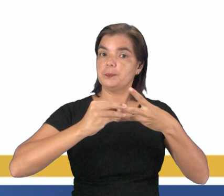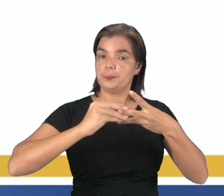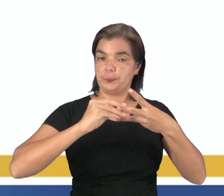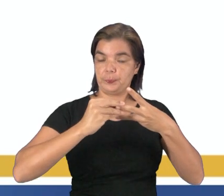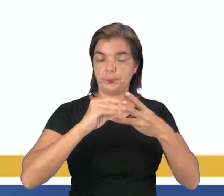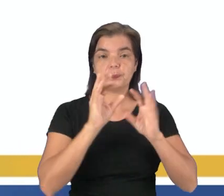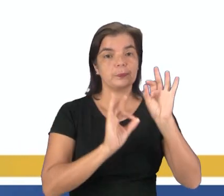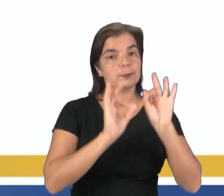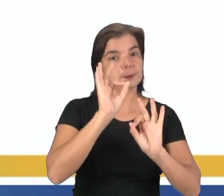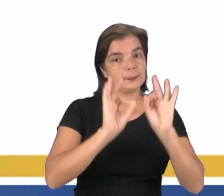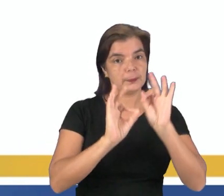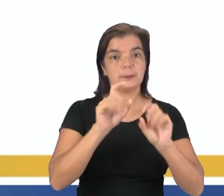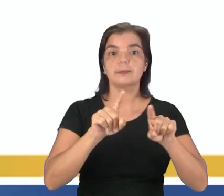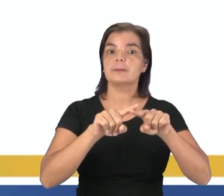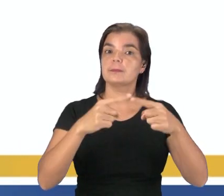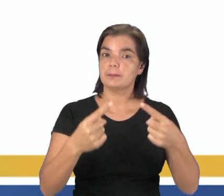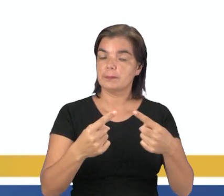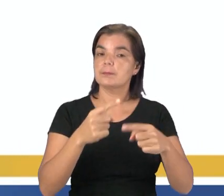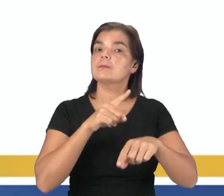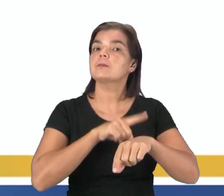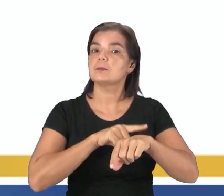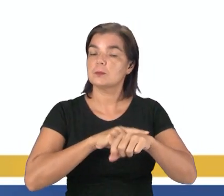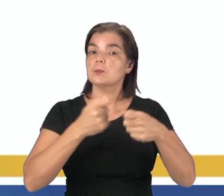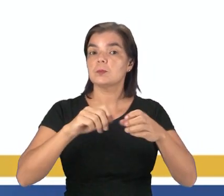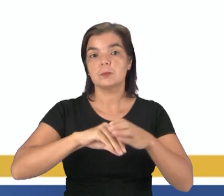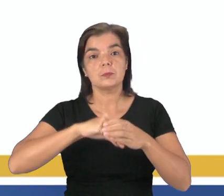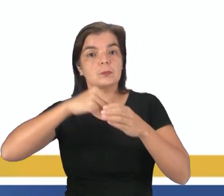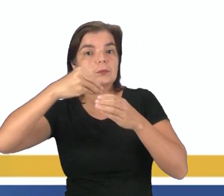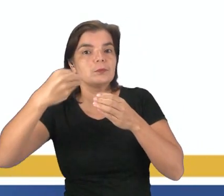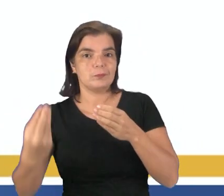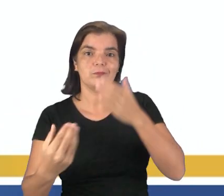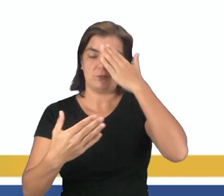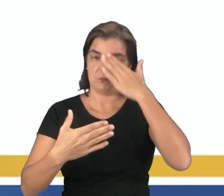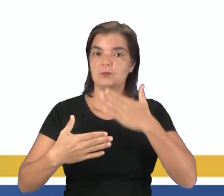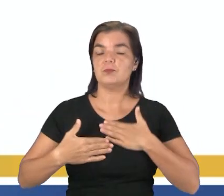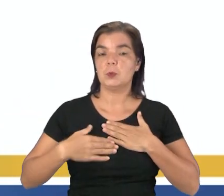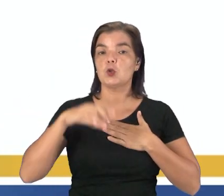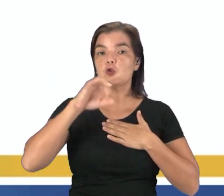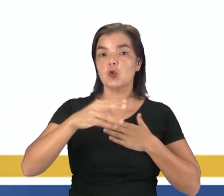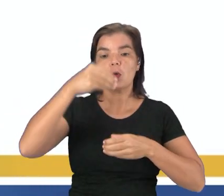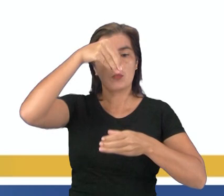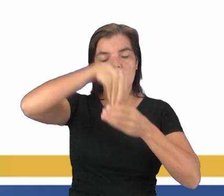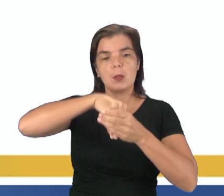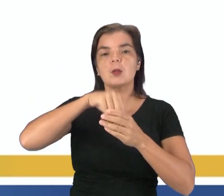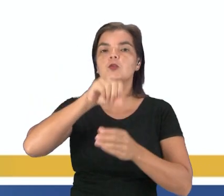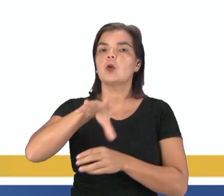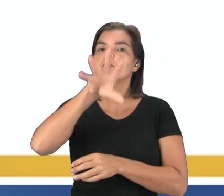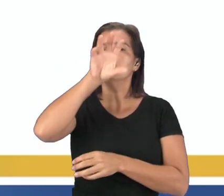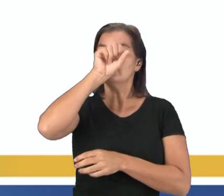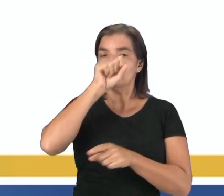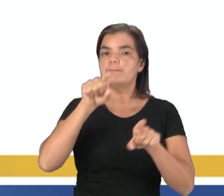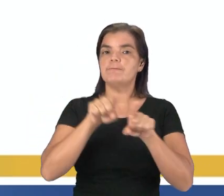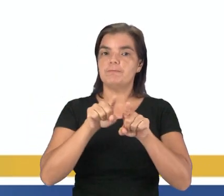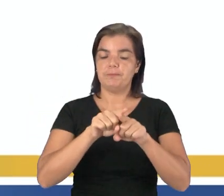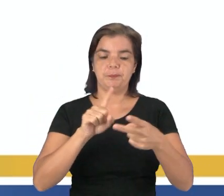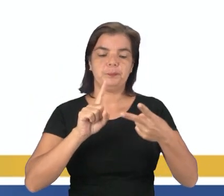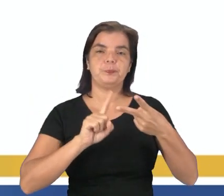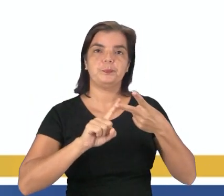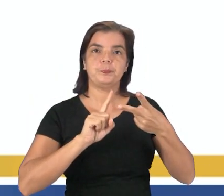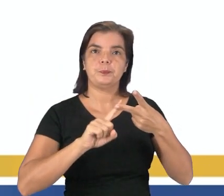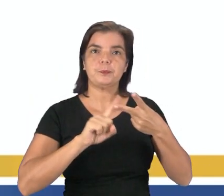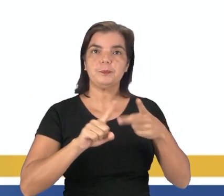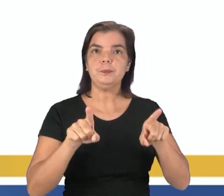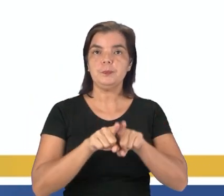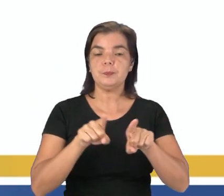vão estar produzindo, mas em determinado momento tem que sair, o que tem que ficar circulando é o oxigênio. Outra parte integrante que nós